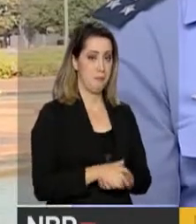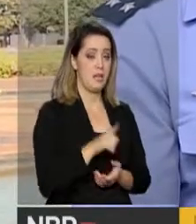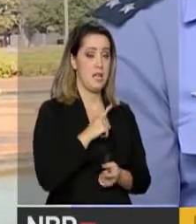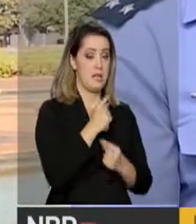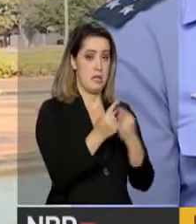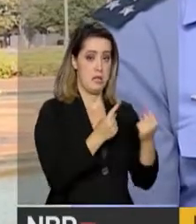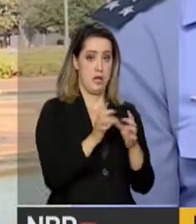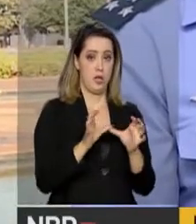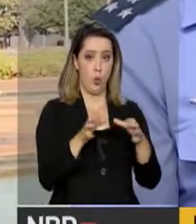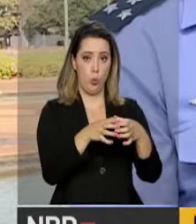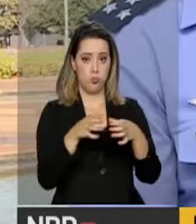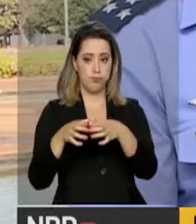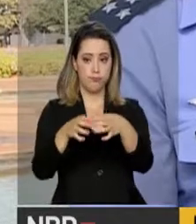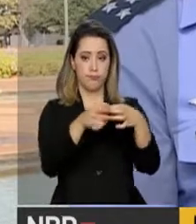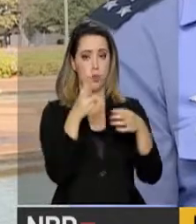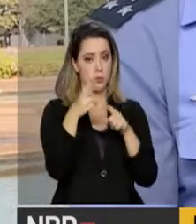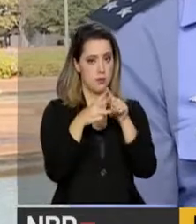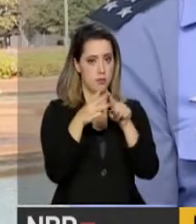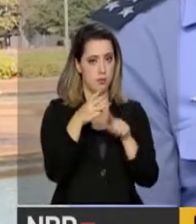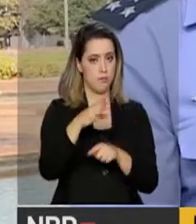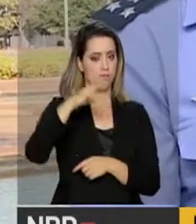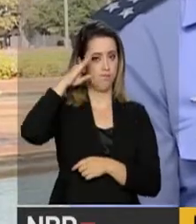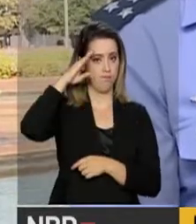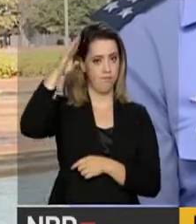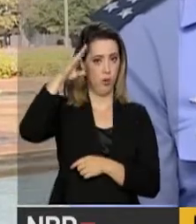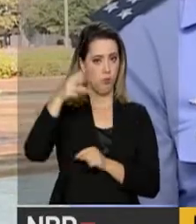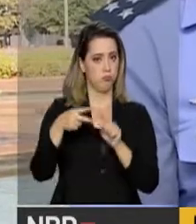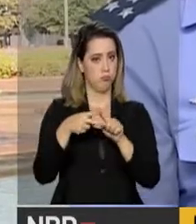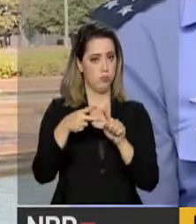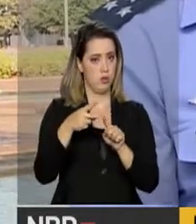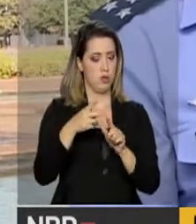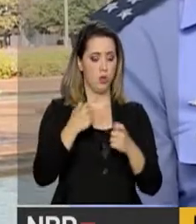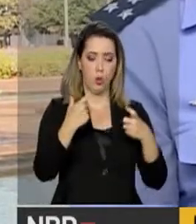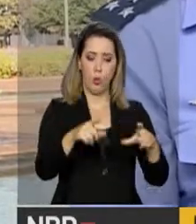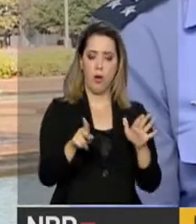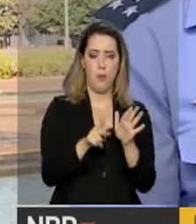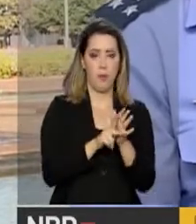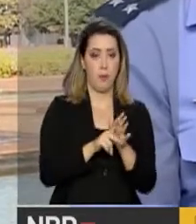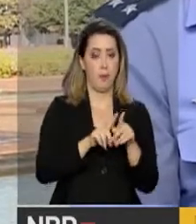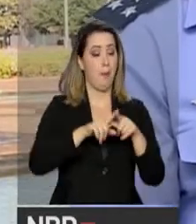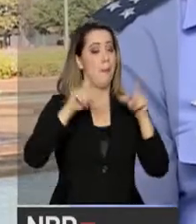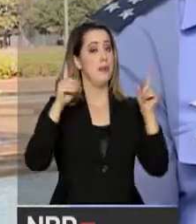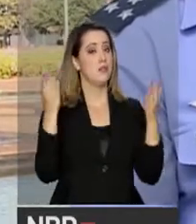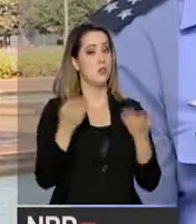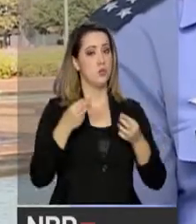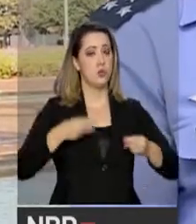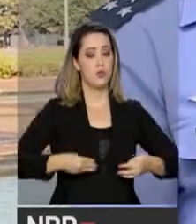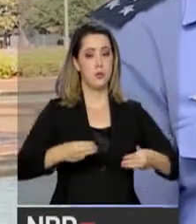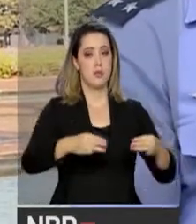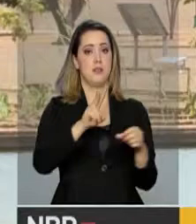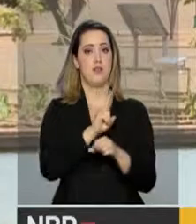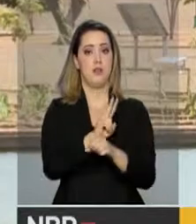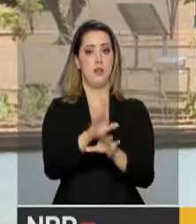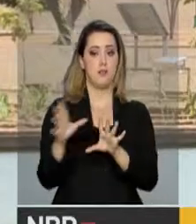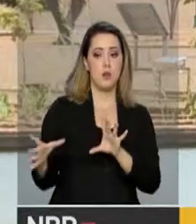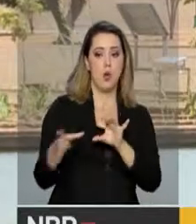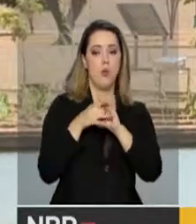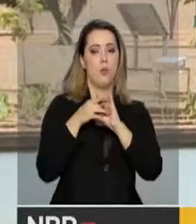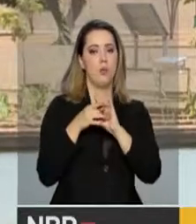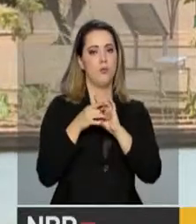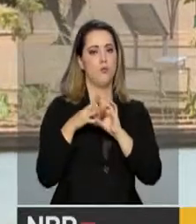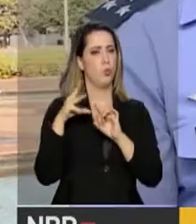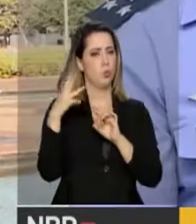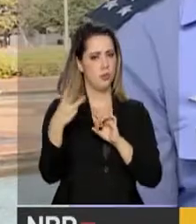realmente a sua área de abrangência, mas hoje nós atuamos conjuntamente através do Ministério da Defesa. Então falamos de